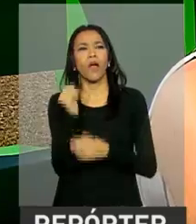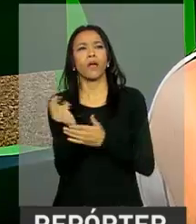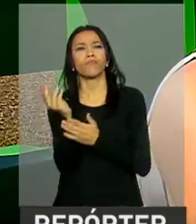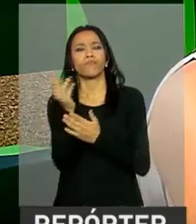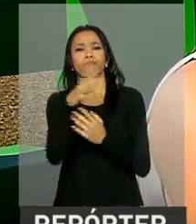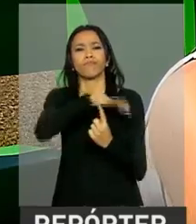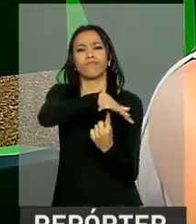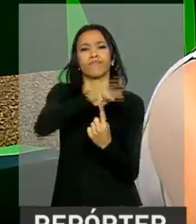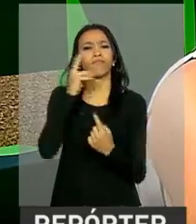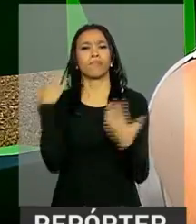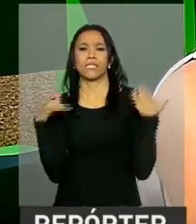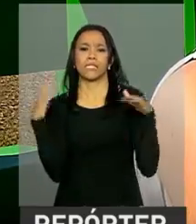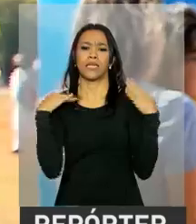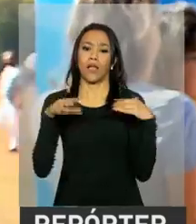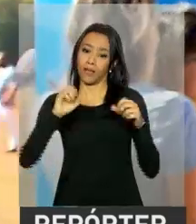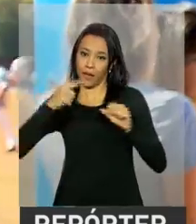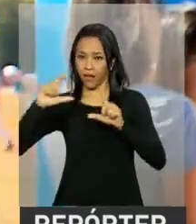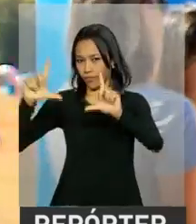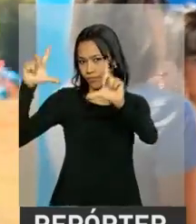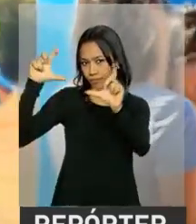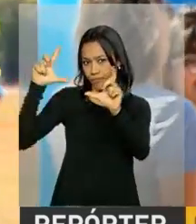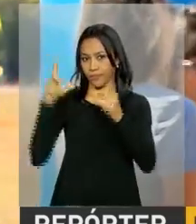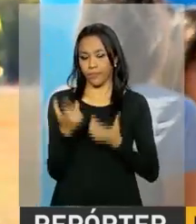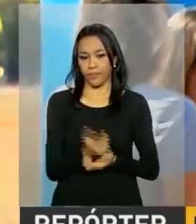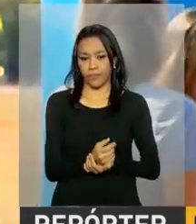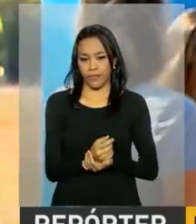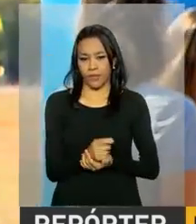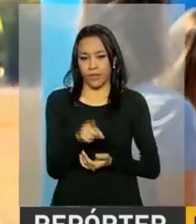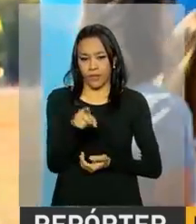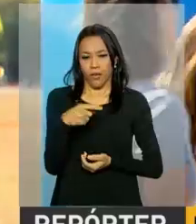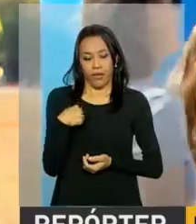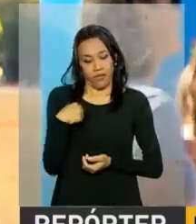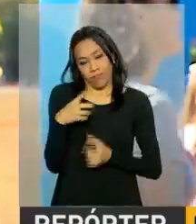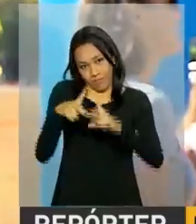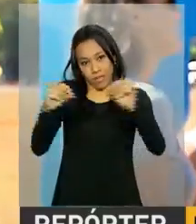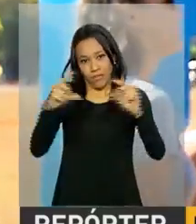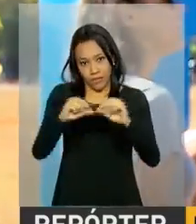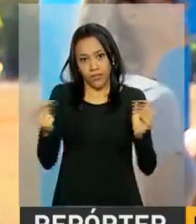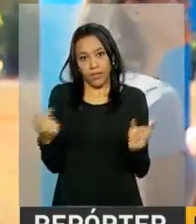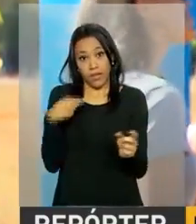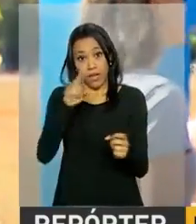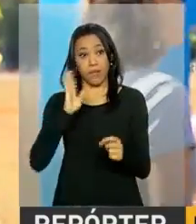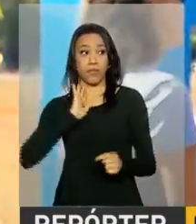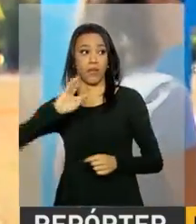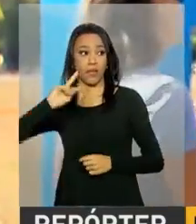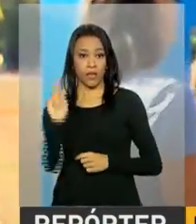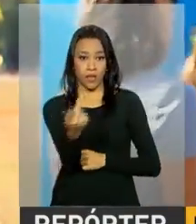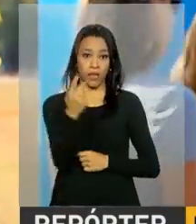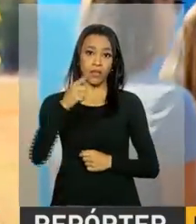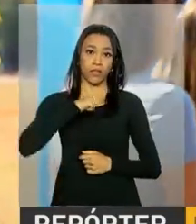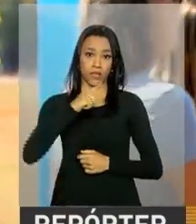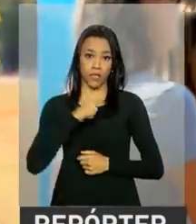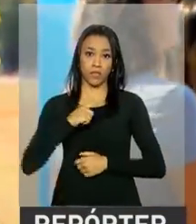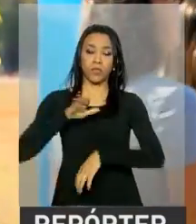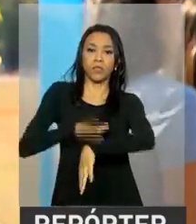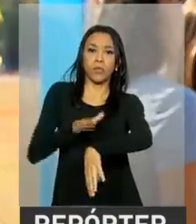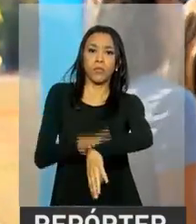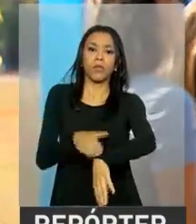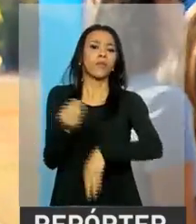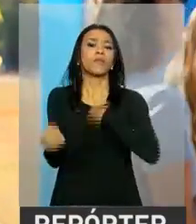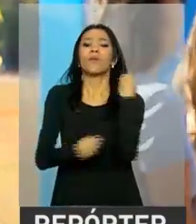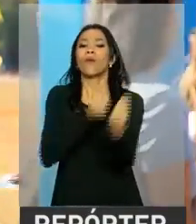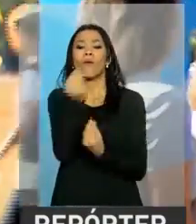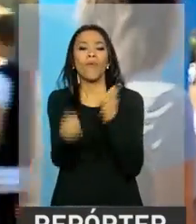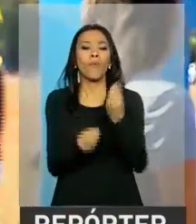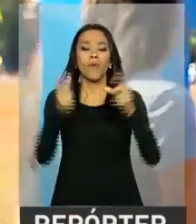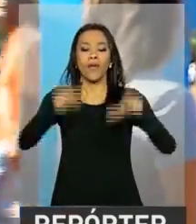e, claro, tirar selfie. A gente sabe que é um momento cívico marcante de Brasília, né? E lá em Belo Horizonte a gente tem esse momento, mas a gente queria ver como é que é aqui o